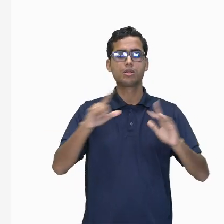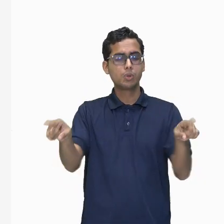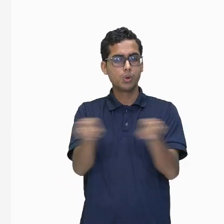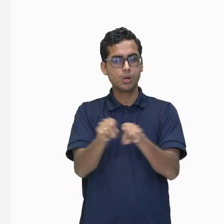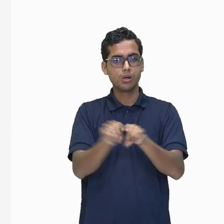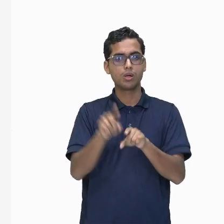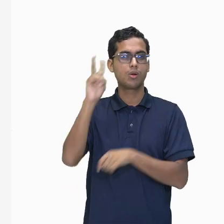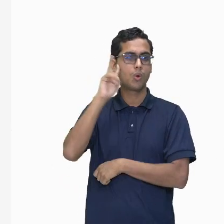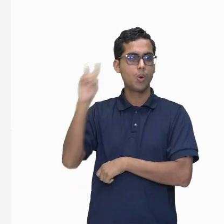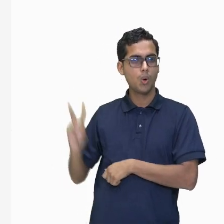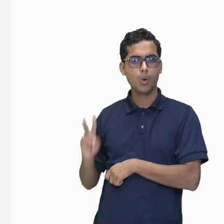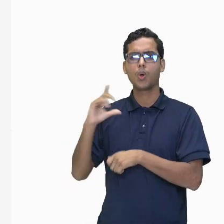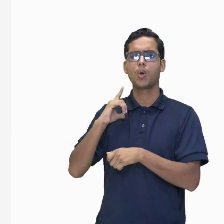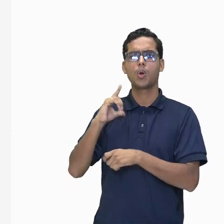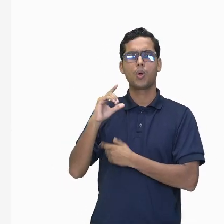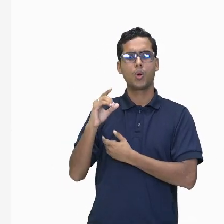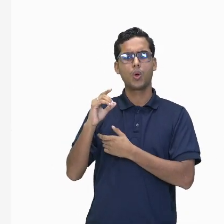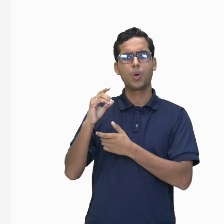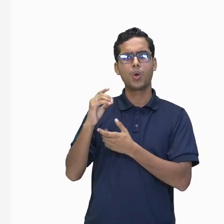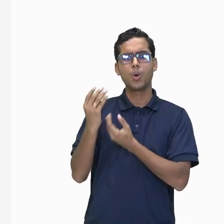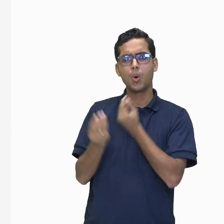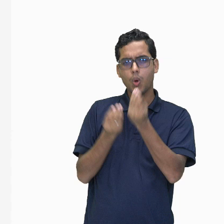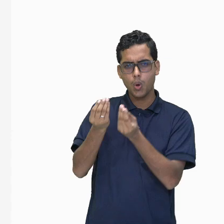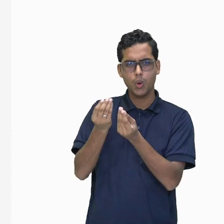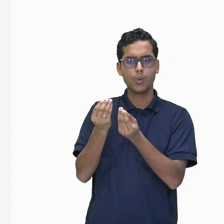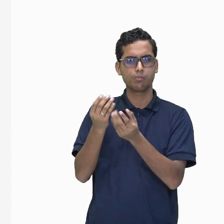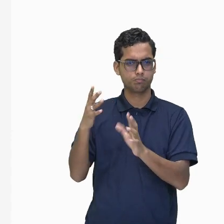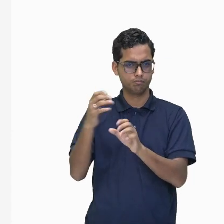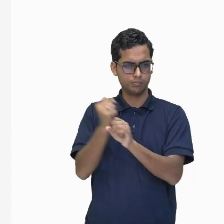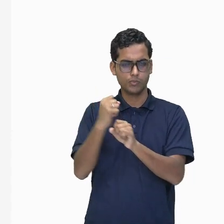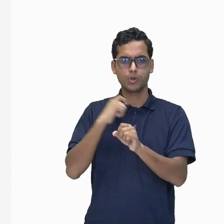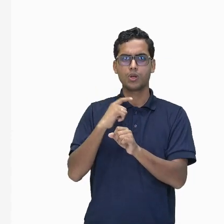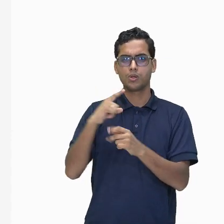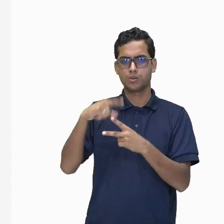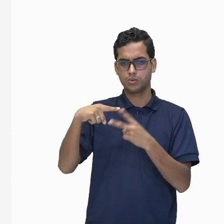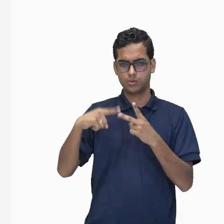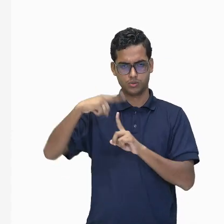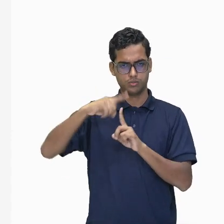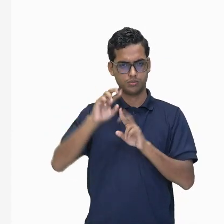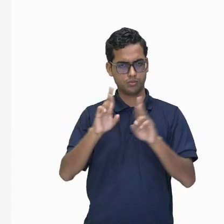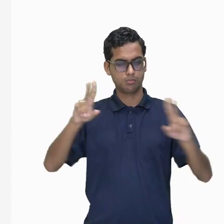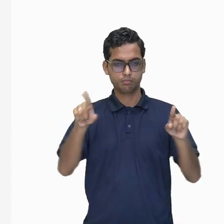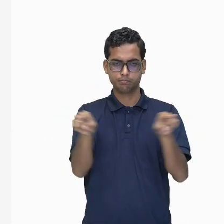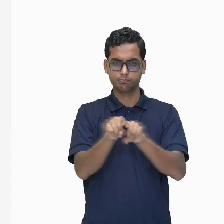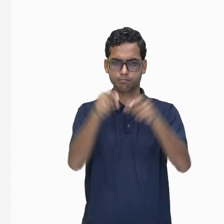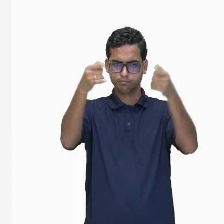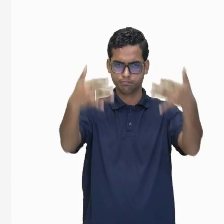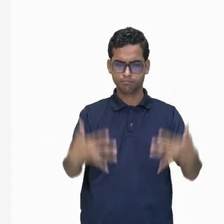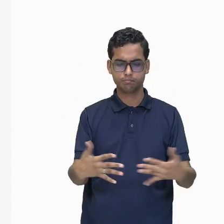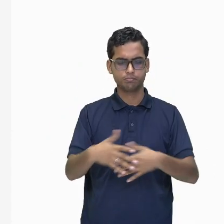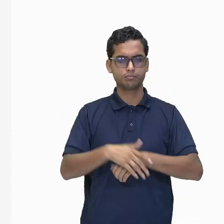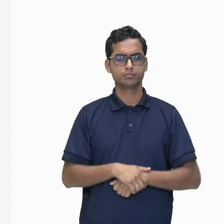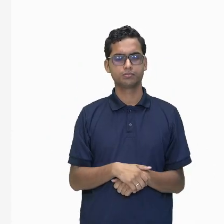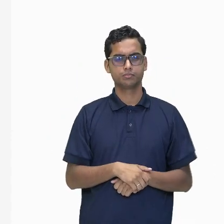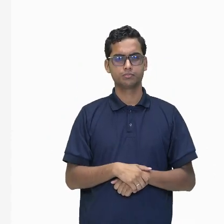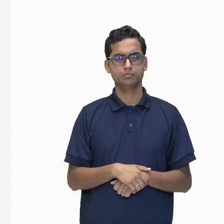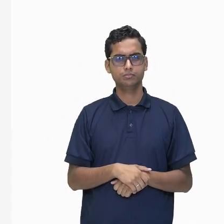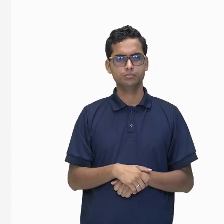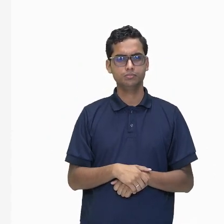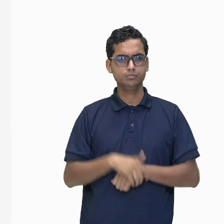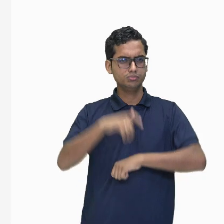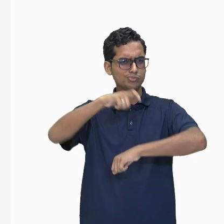histórico contado de duas formas diferentes. Então, o primeiro deles que nós vamos abordar aqui nessa questão toda é o